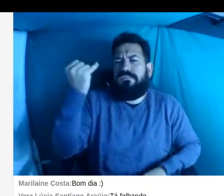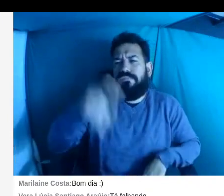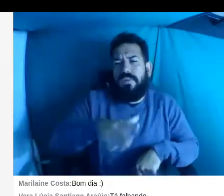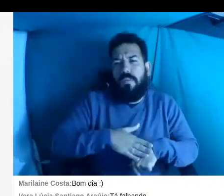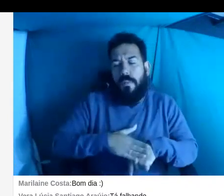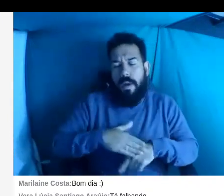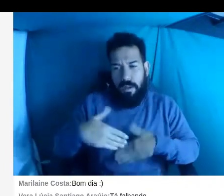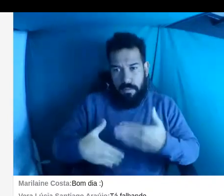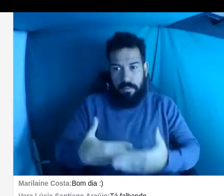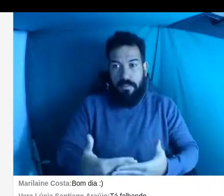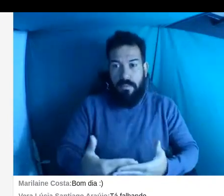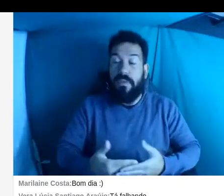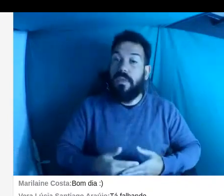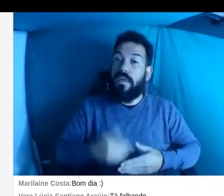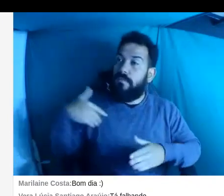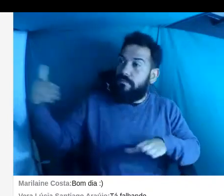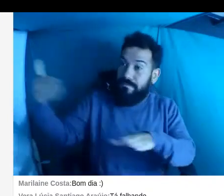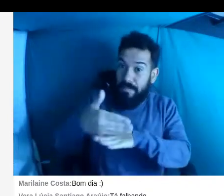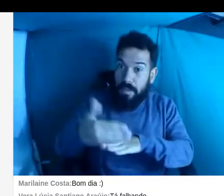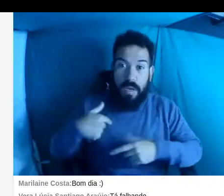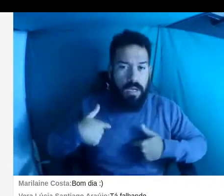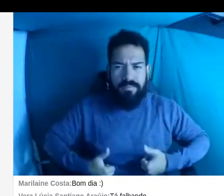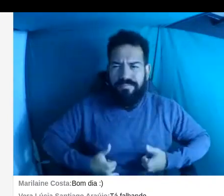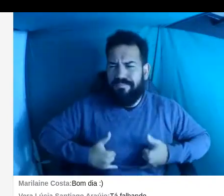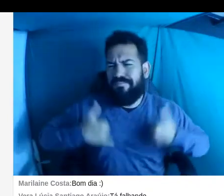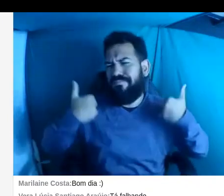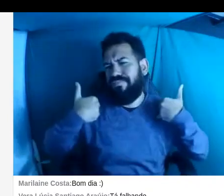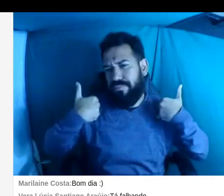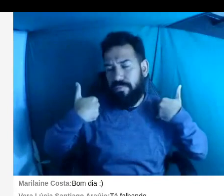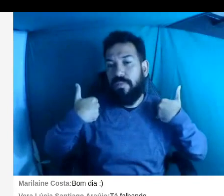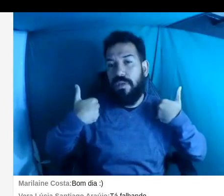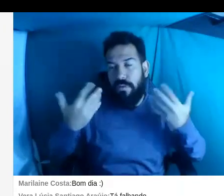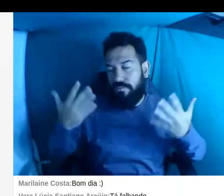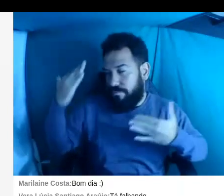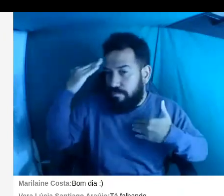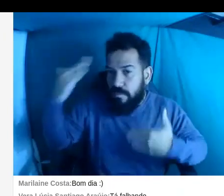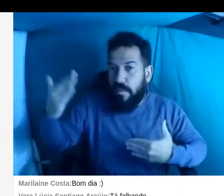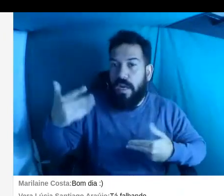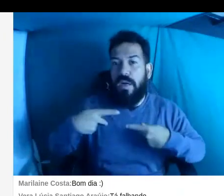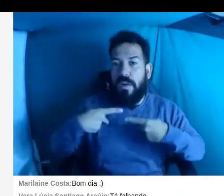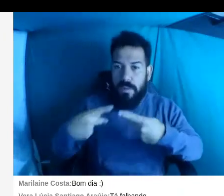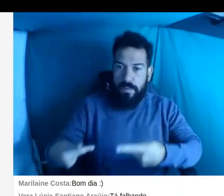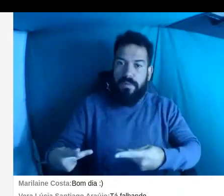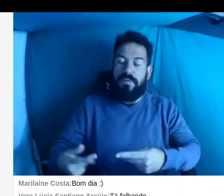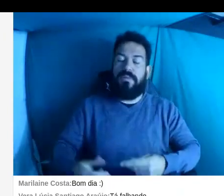E participar dele, para mim, é uma honra. Então, desde já, eu agradeço o convite.